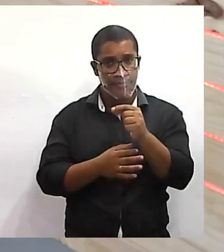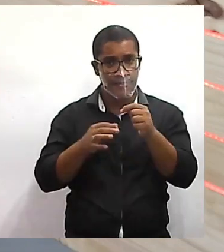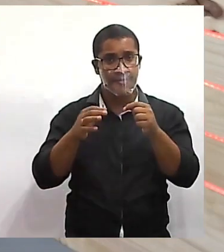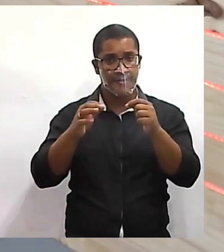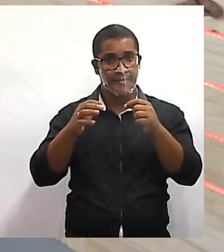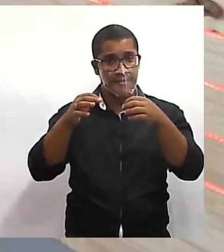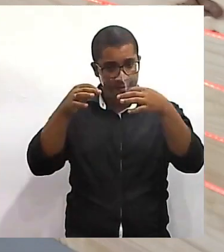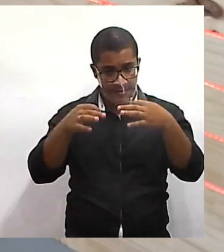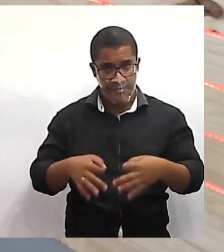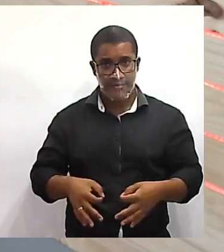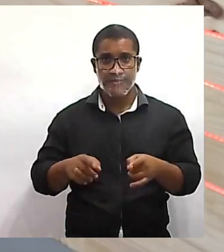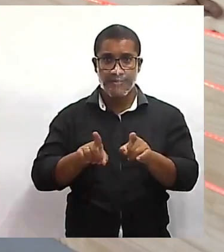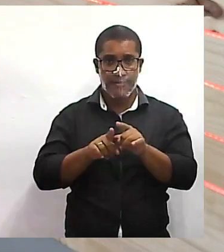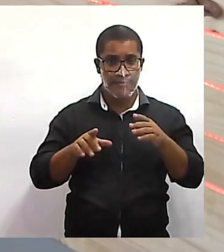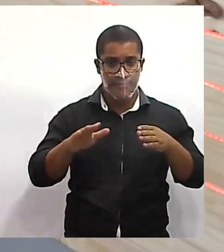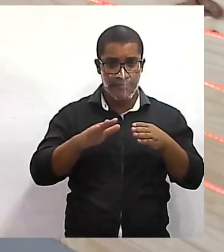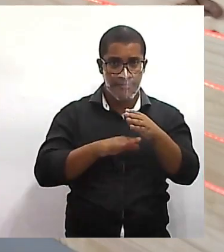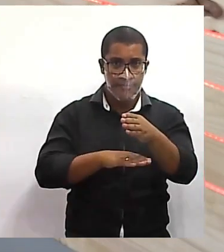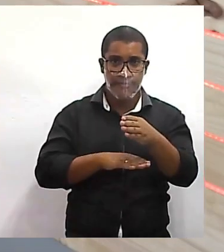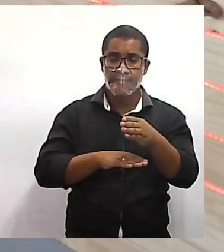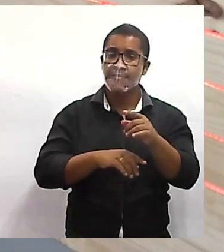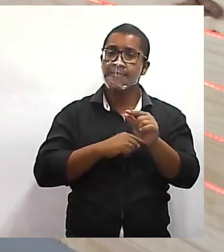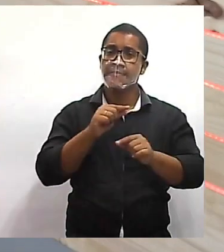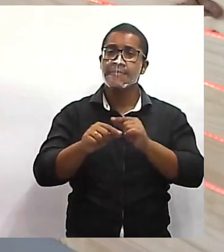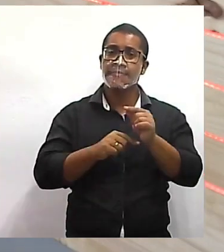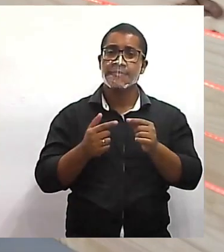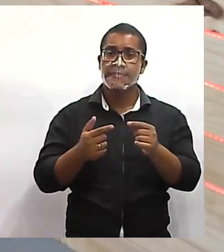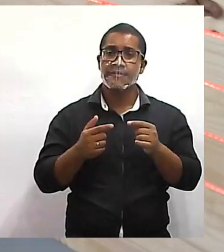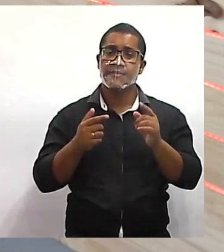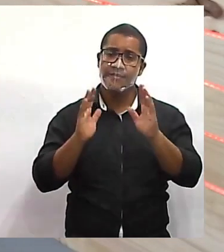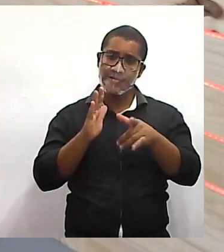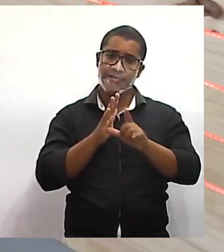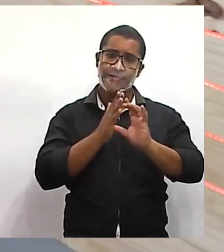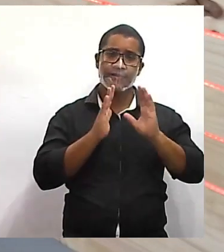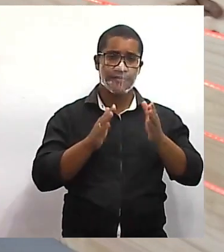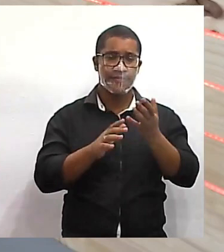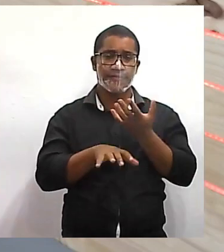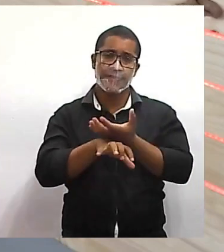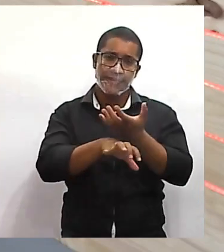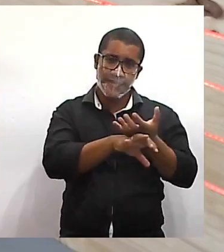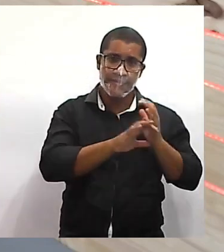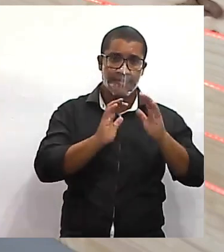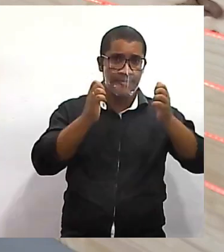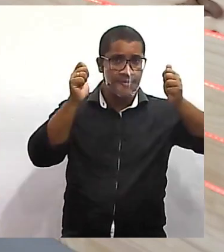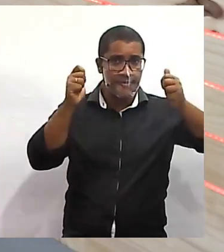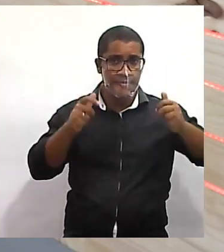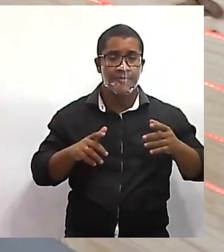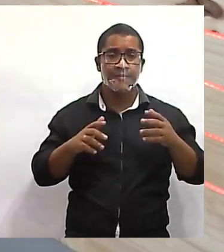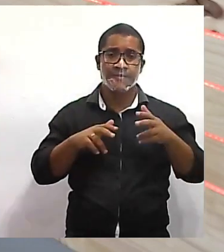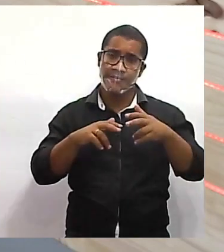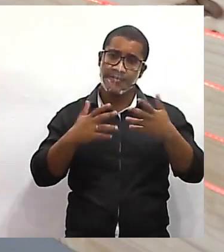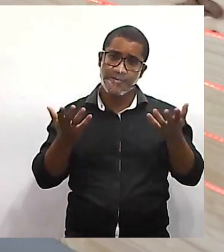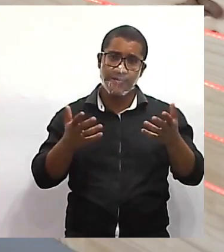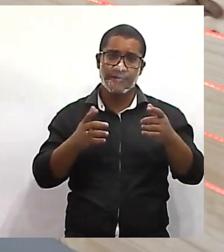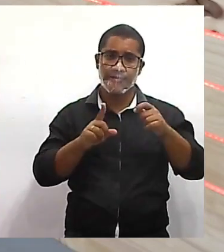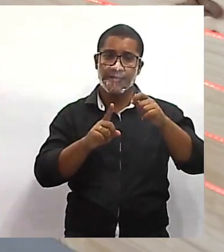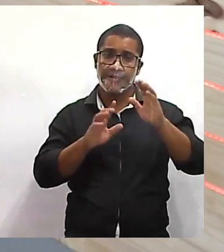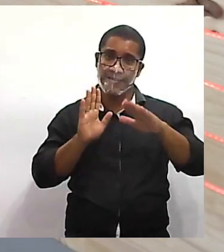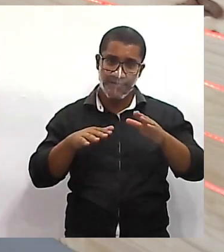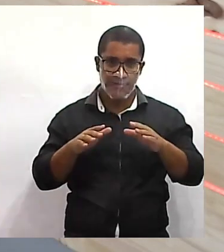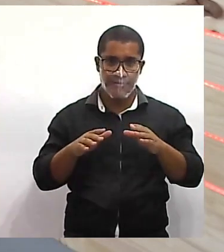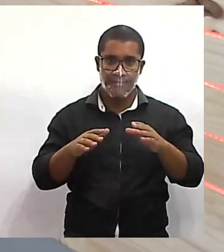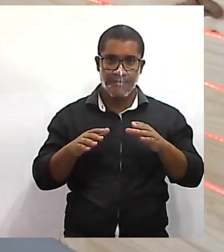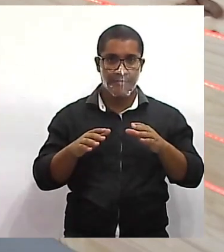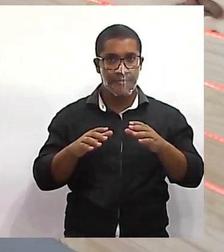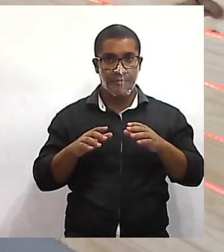e esse acesso. Claro que esse acesso, como a gente discutiu, né, ao longo das disciplinas, é um acesso que por vezes é restrito,